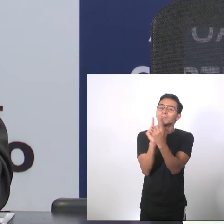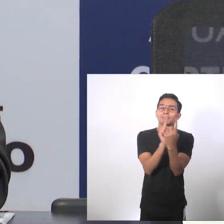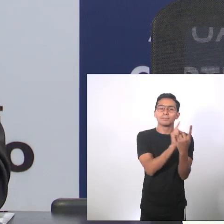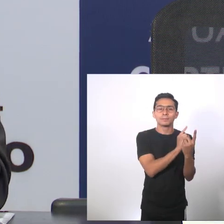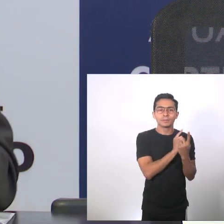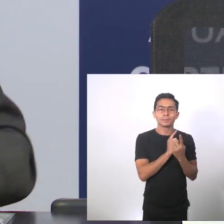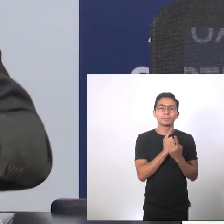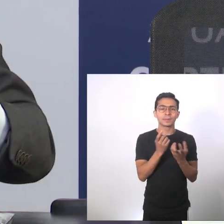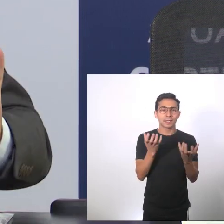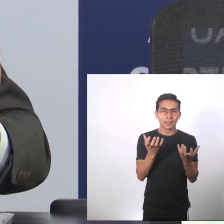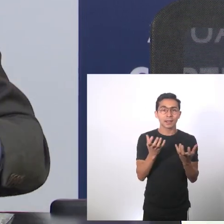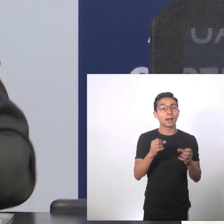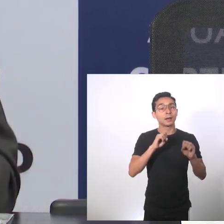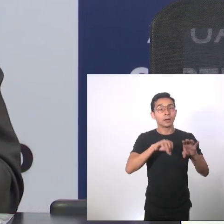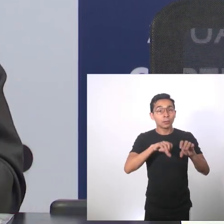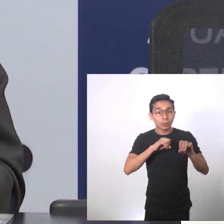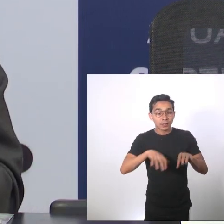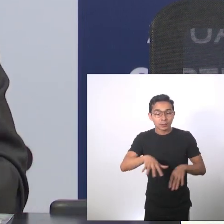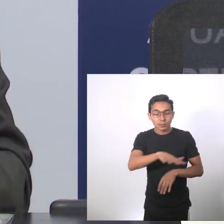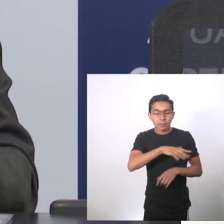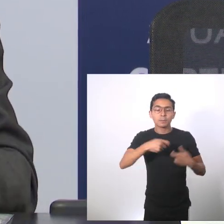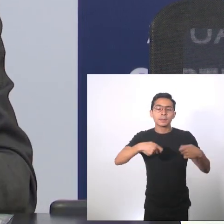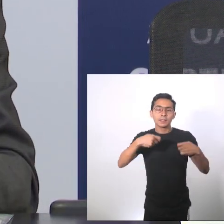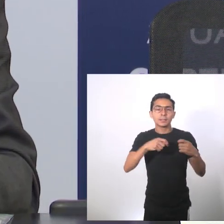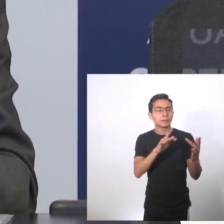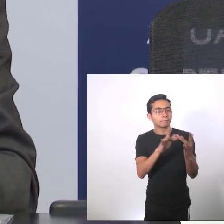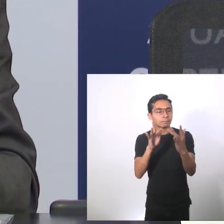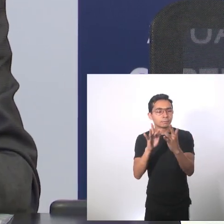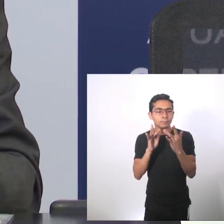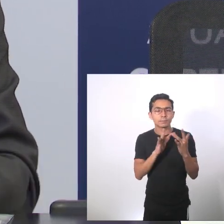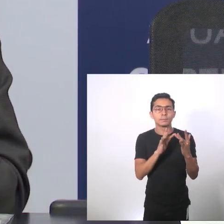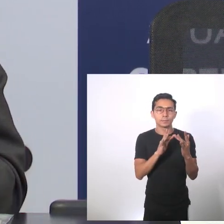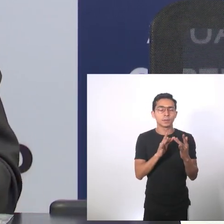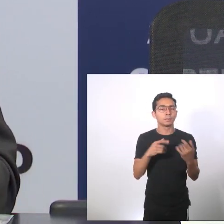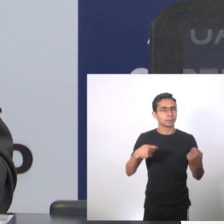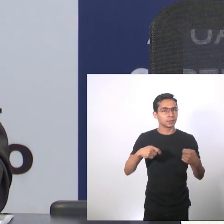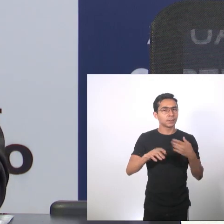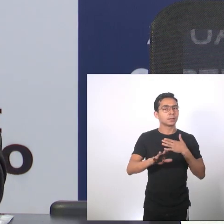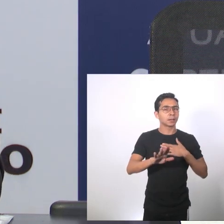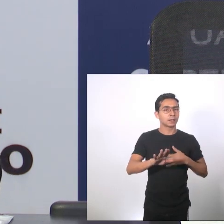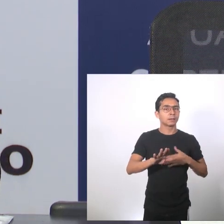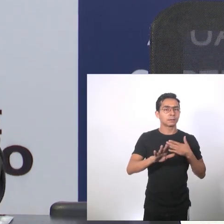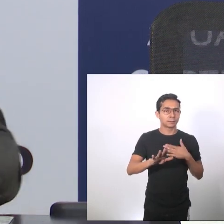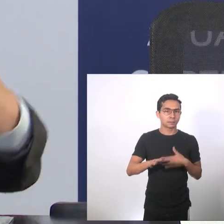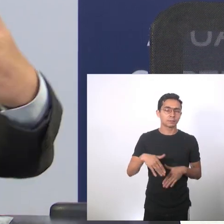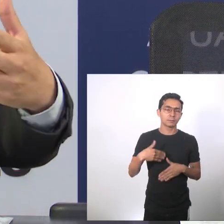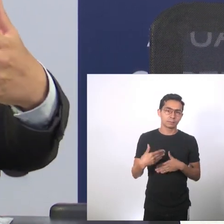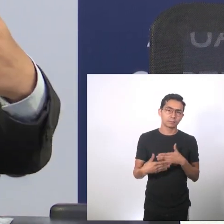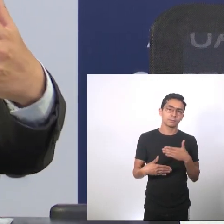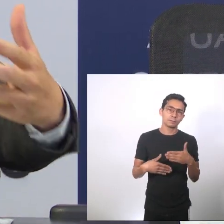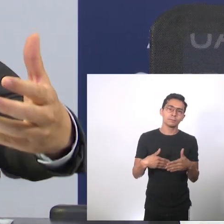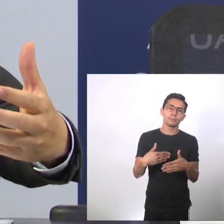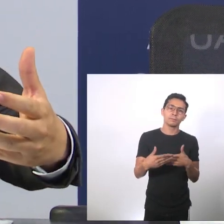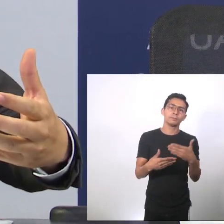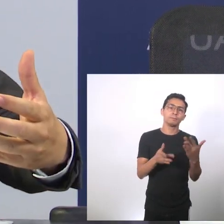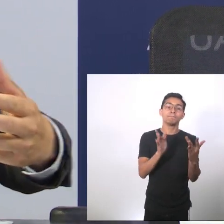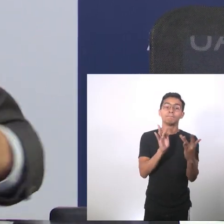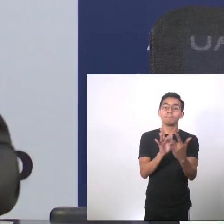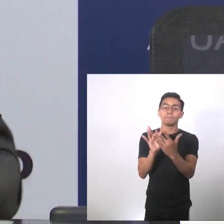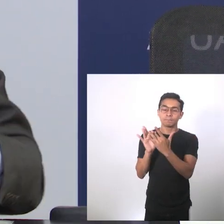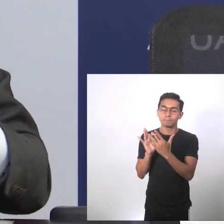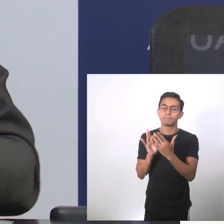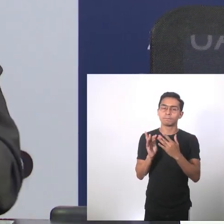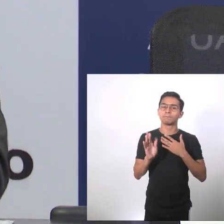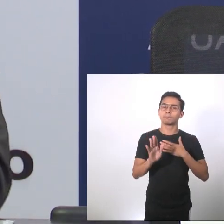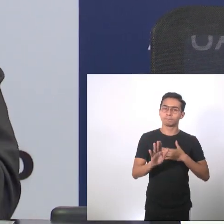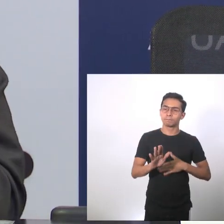é muito presente. E é preciso, agora, que tenhamos um pouquinho de calma, principalmente nesse aspecto do contato físico,